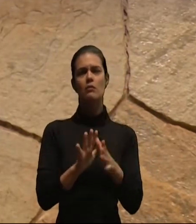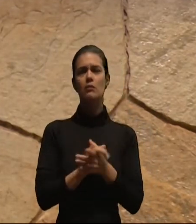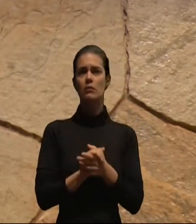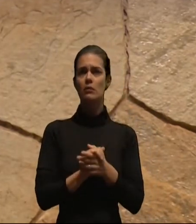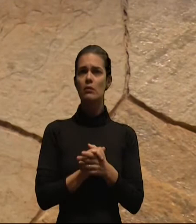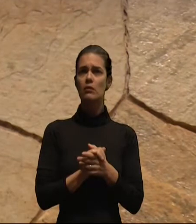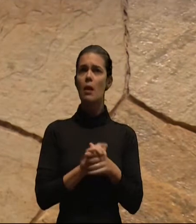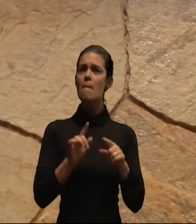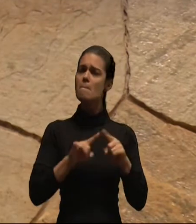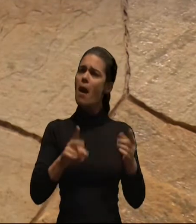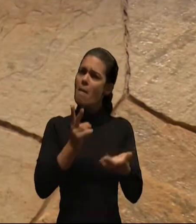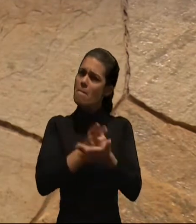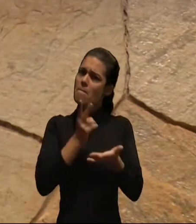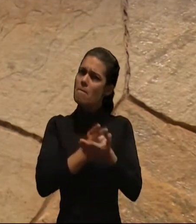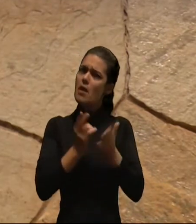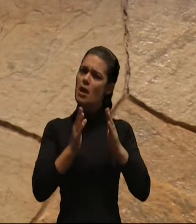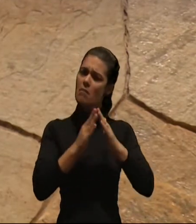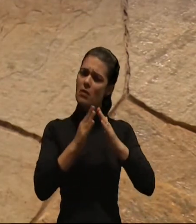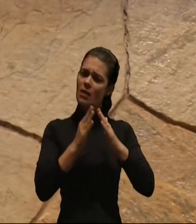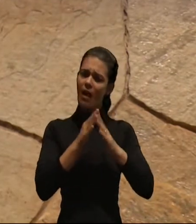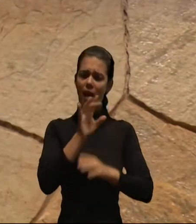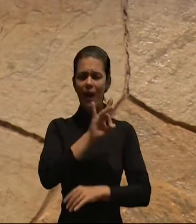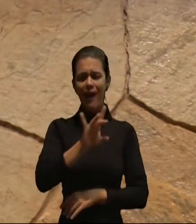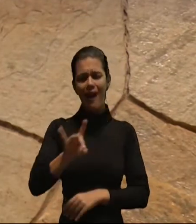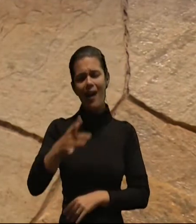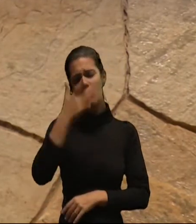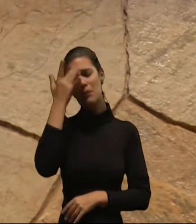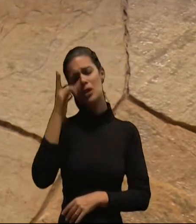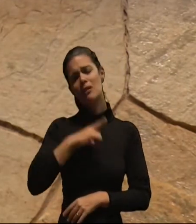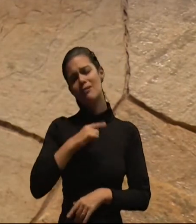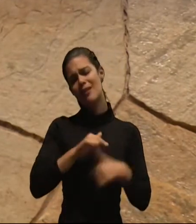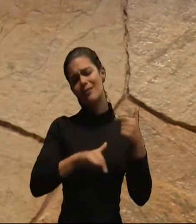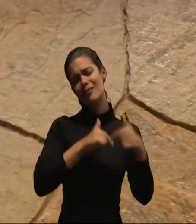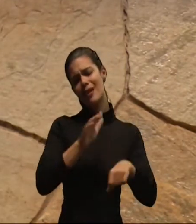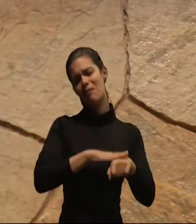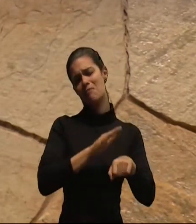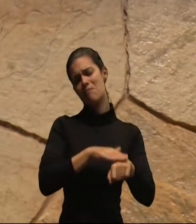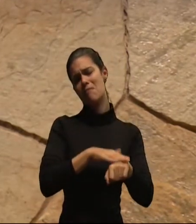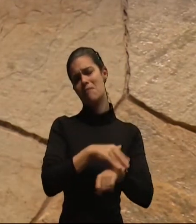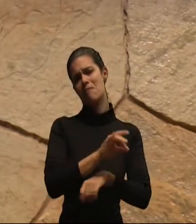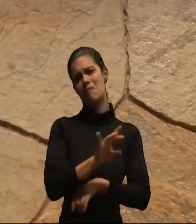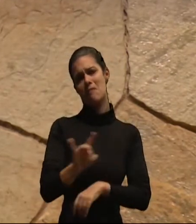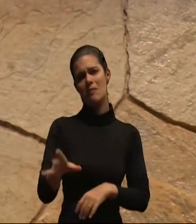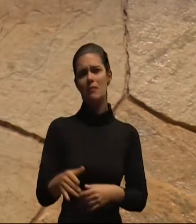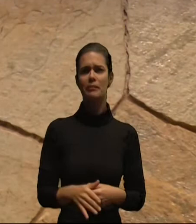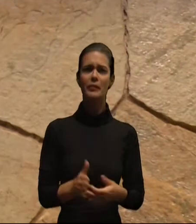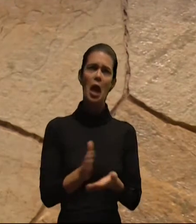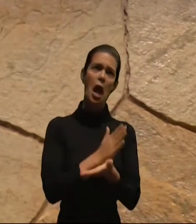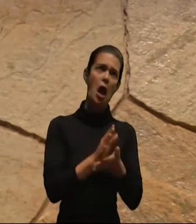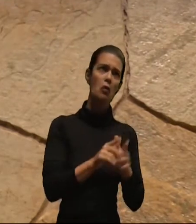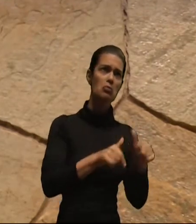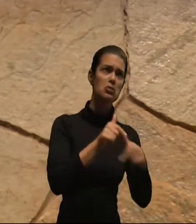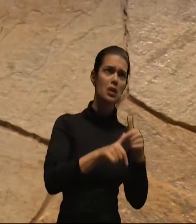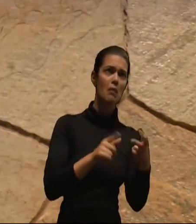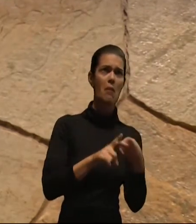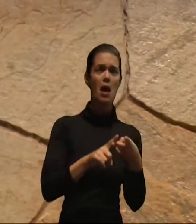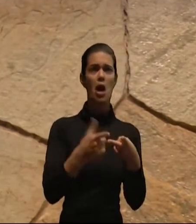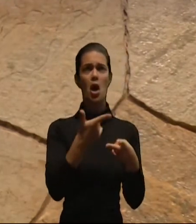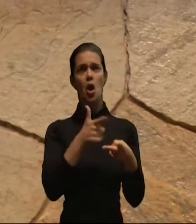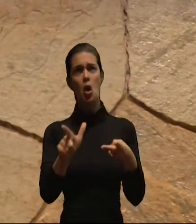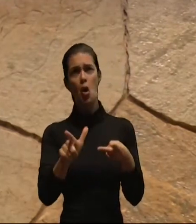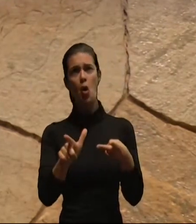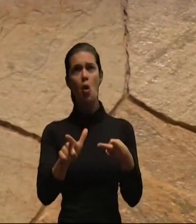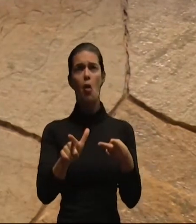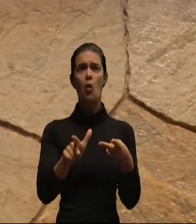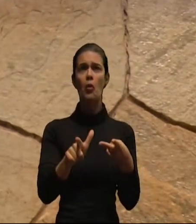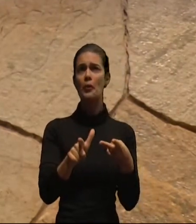faz, ou cada um tem a sua atividade. Um trabalha, o outro lê, o outro costura, o outro está participando